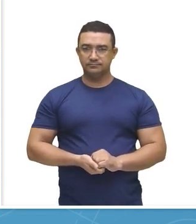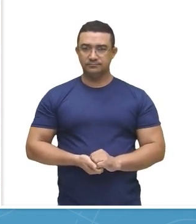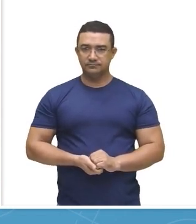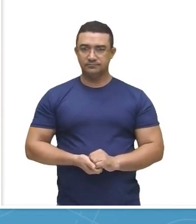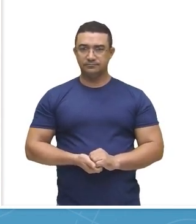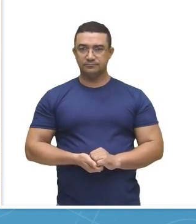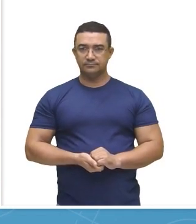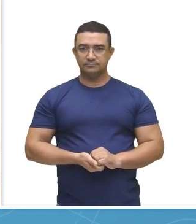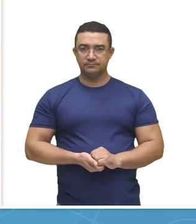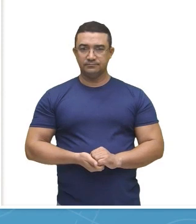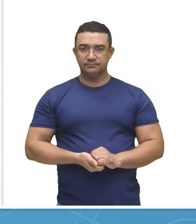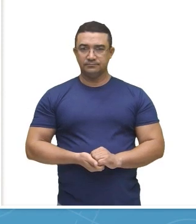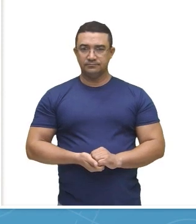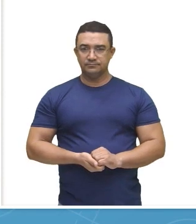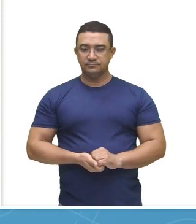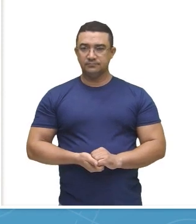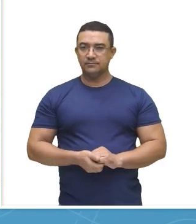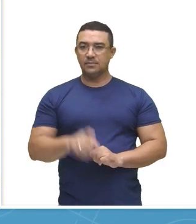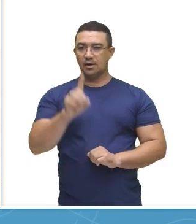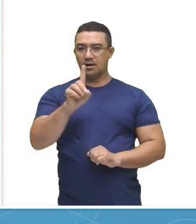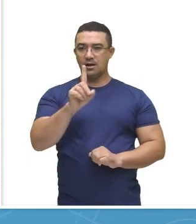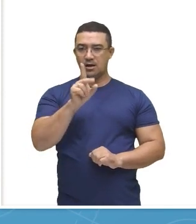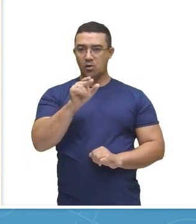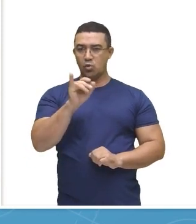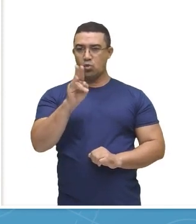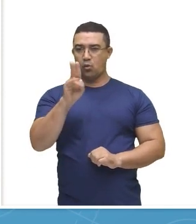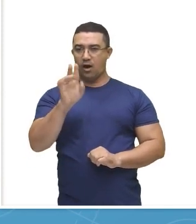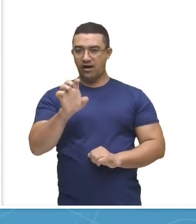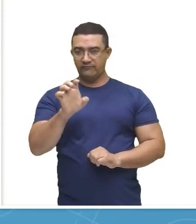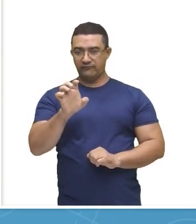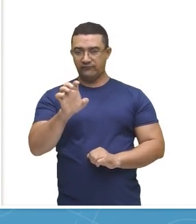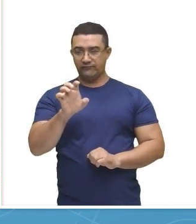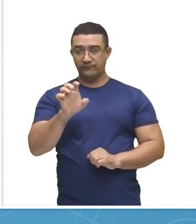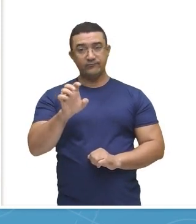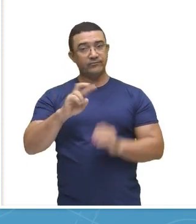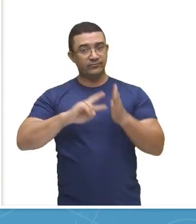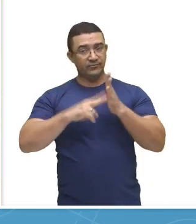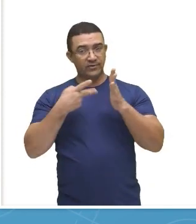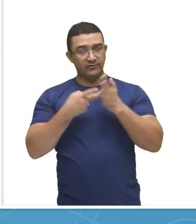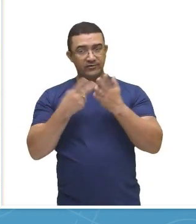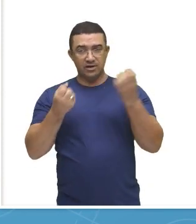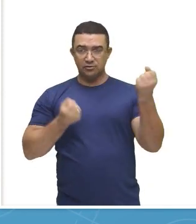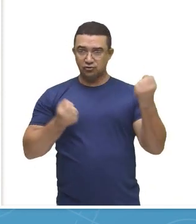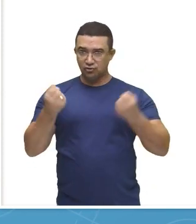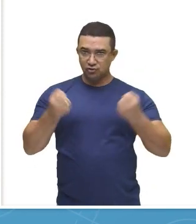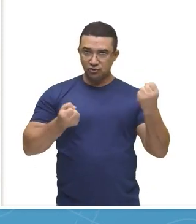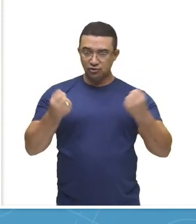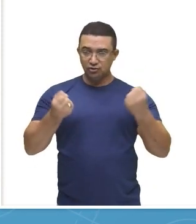seguir é o seguinte. Drive, dirigir. Drive,